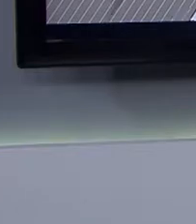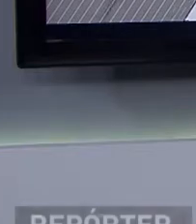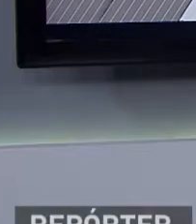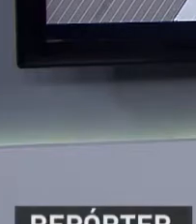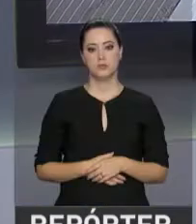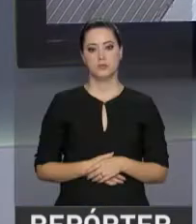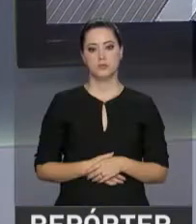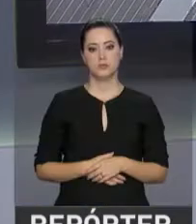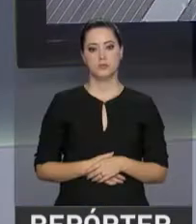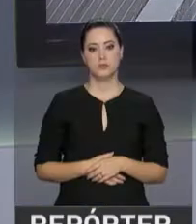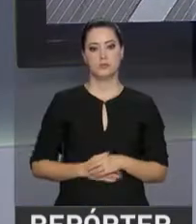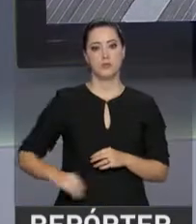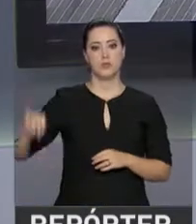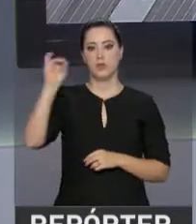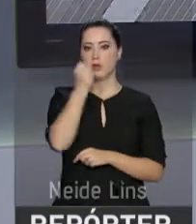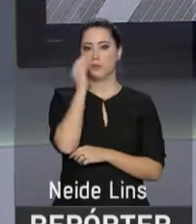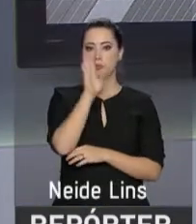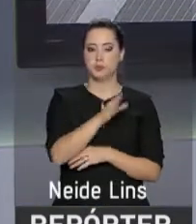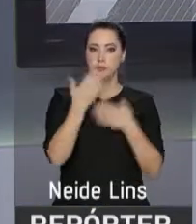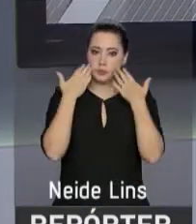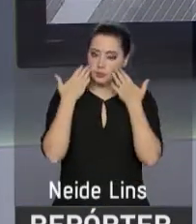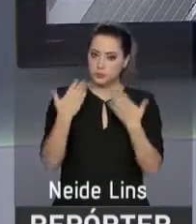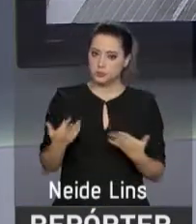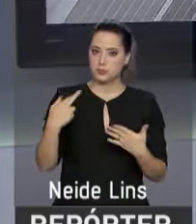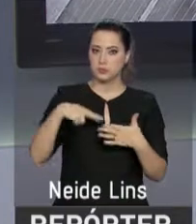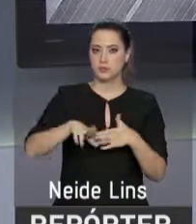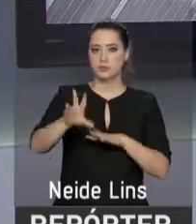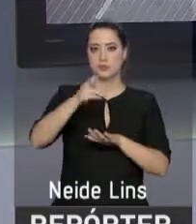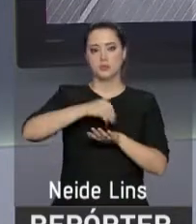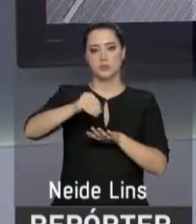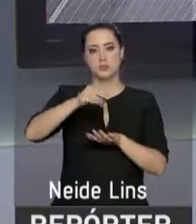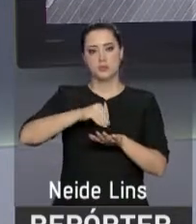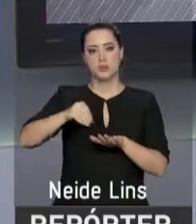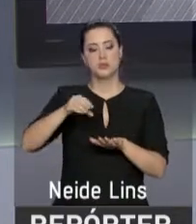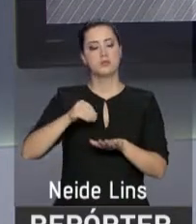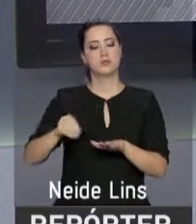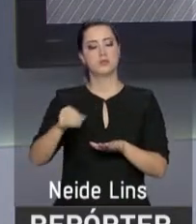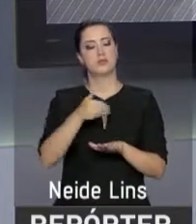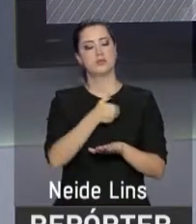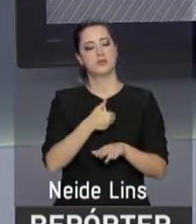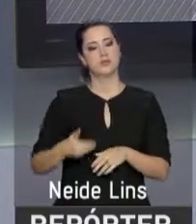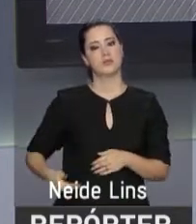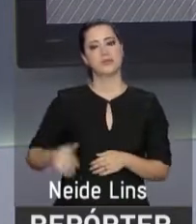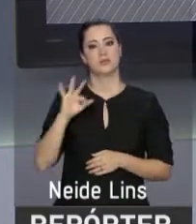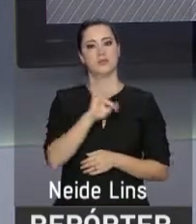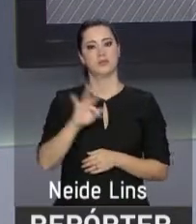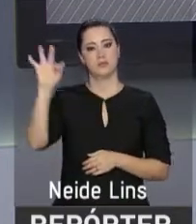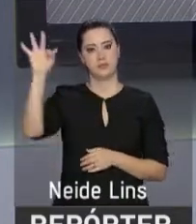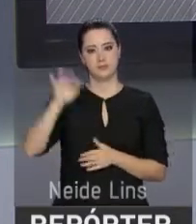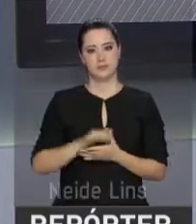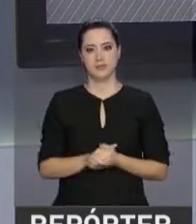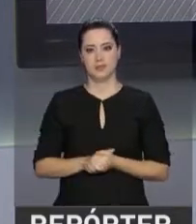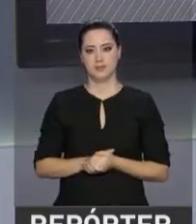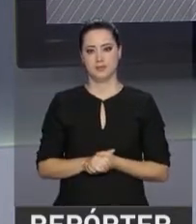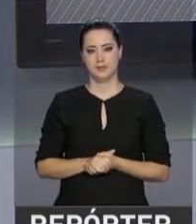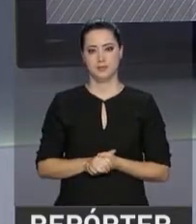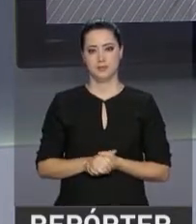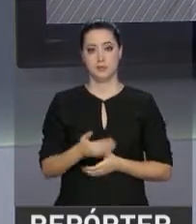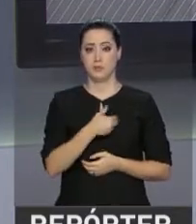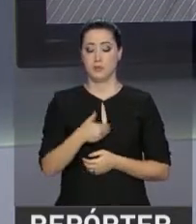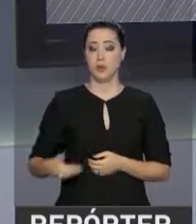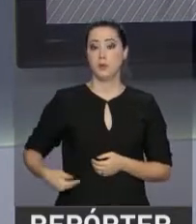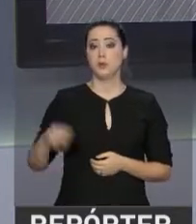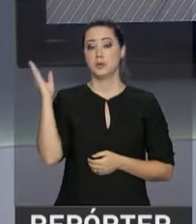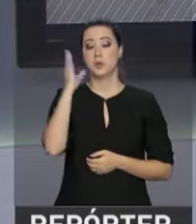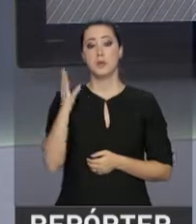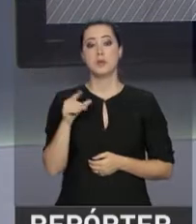lá muito boa tarde já está no ar mais uma edição do repórter nbr com as notícias do governo federal o governo